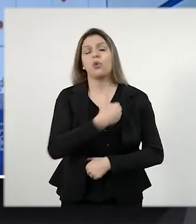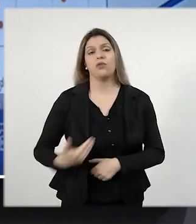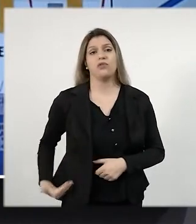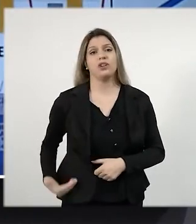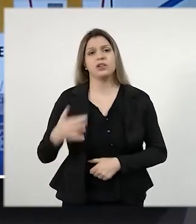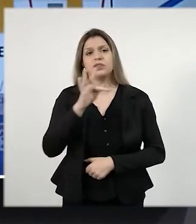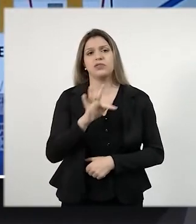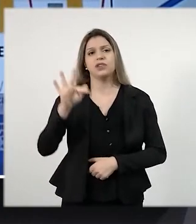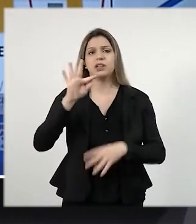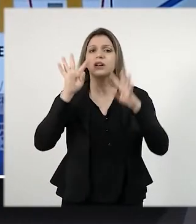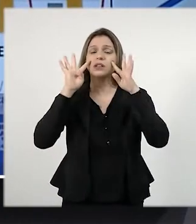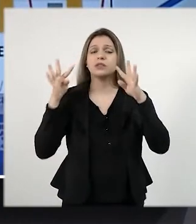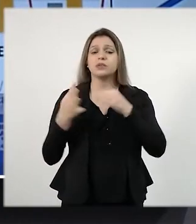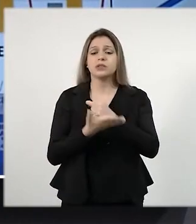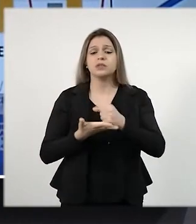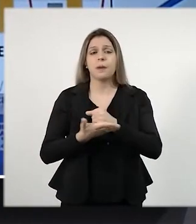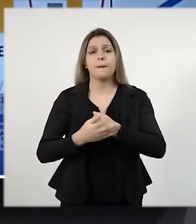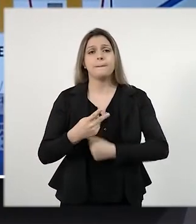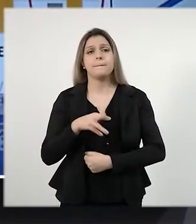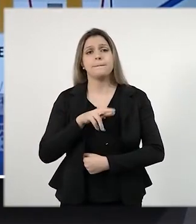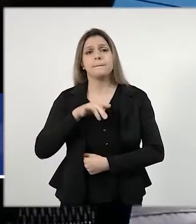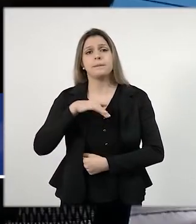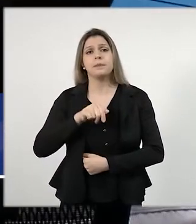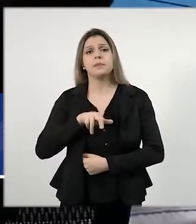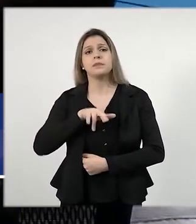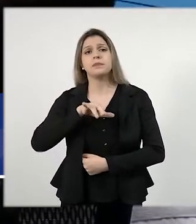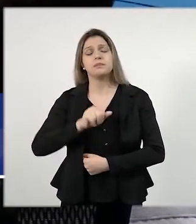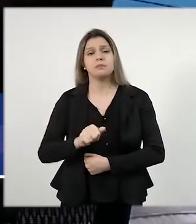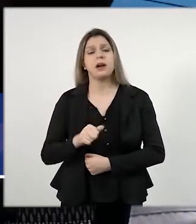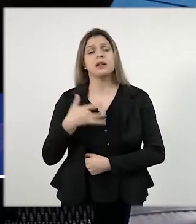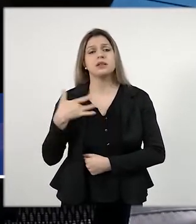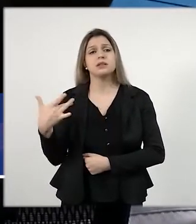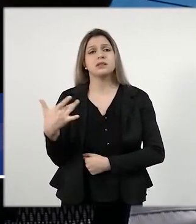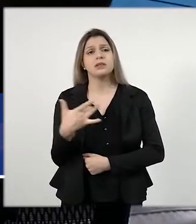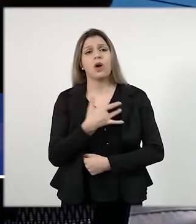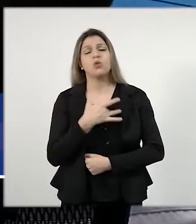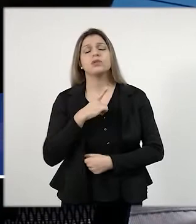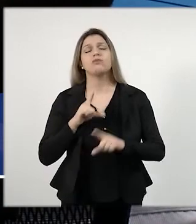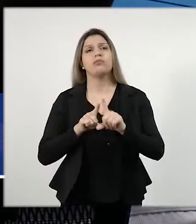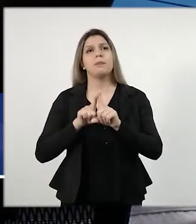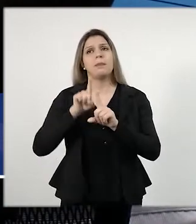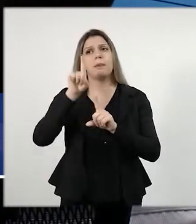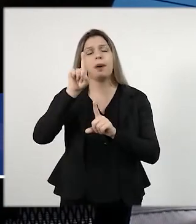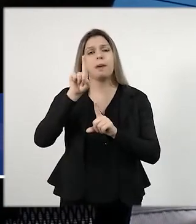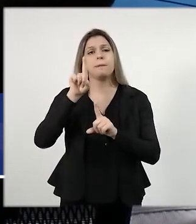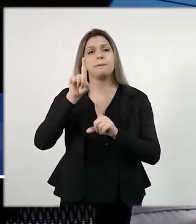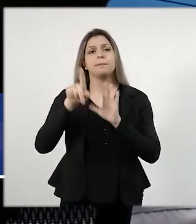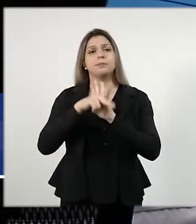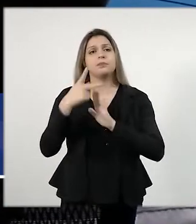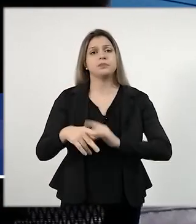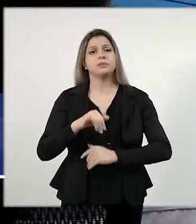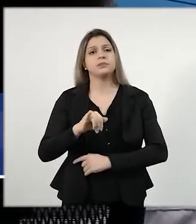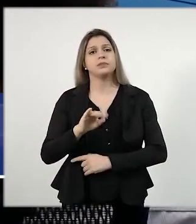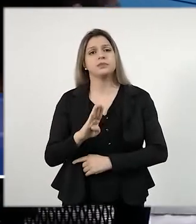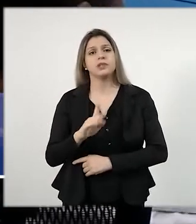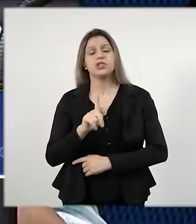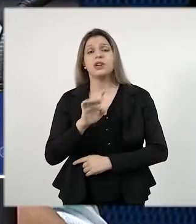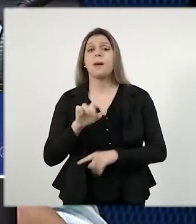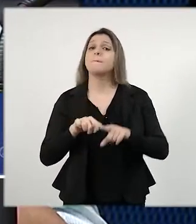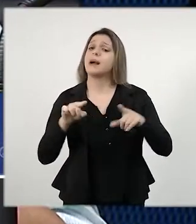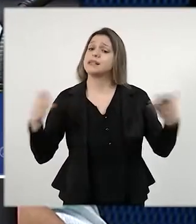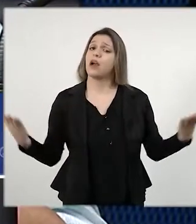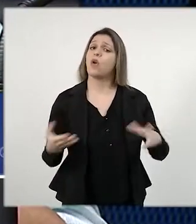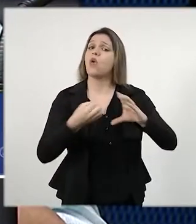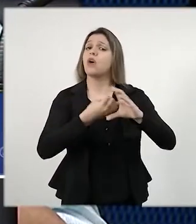do governo federal para atenção primária à saúde vinha sendo feito com base nas estatísticas populacionais do IBGE. O novo